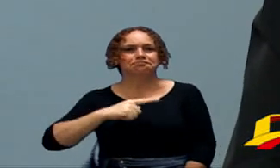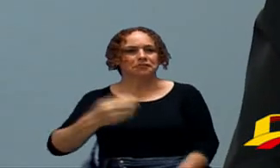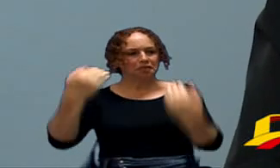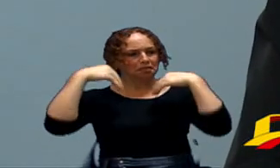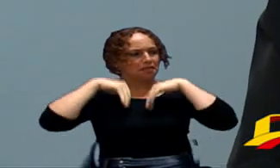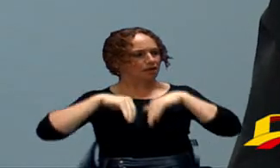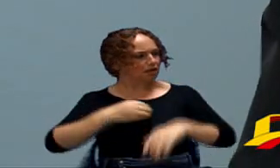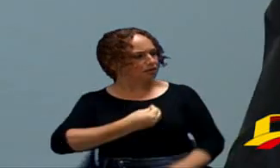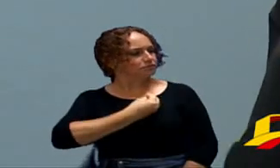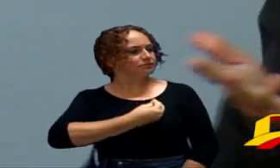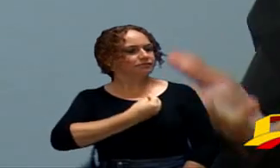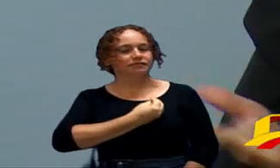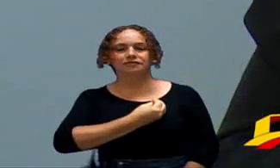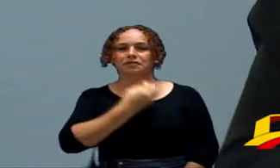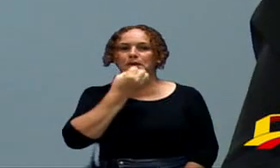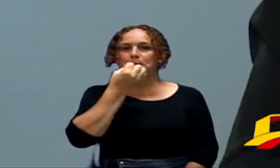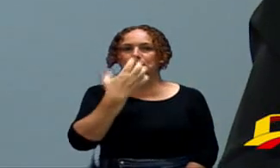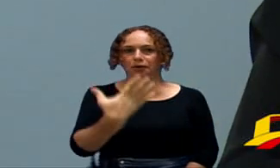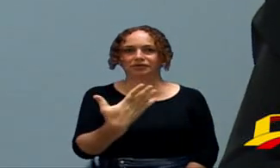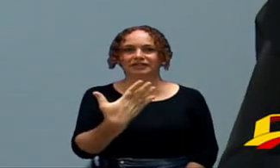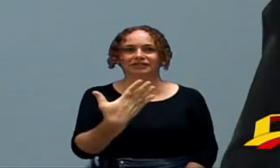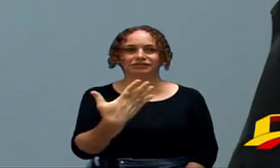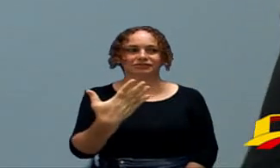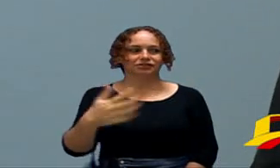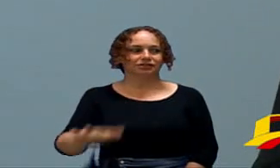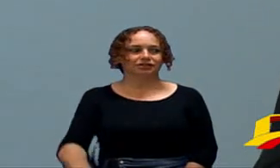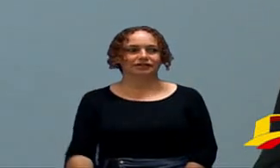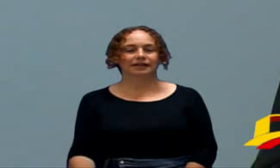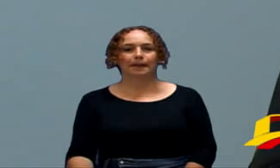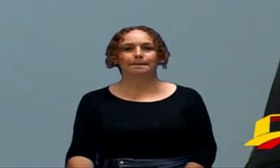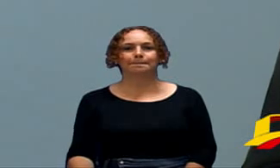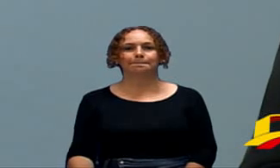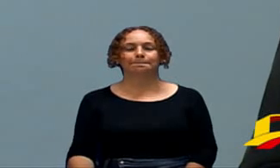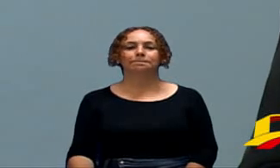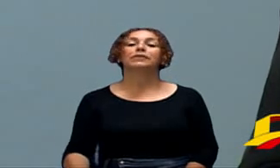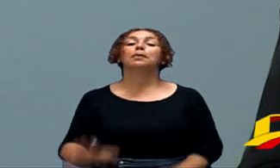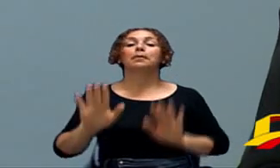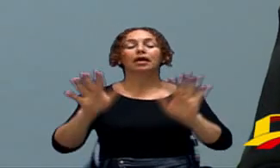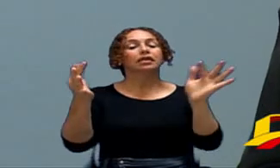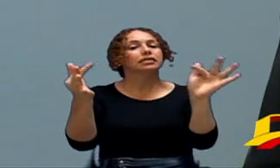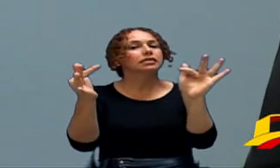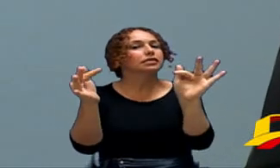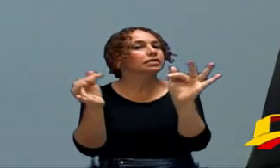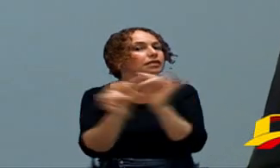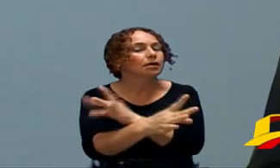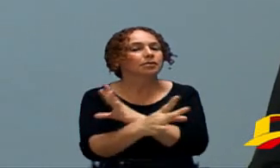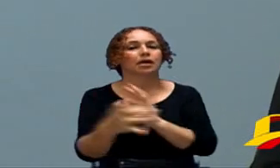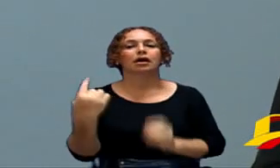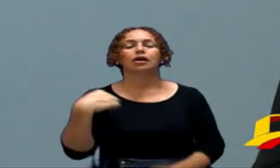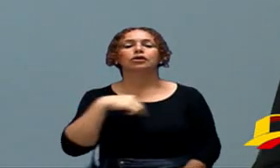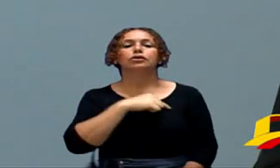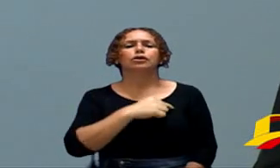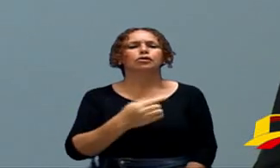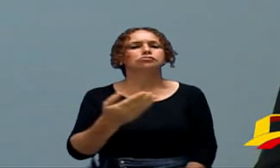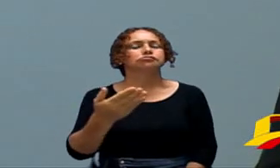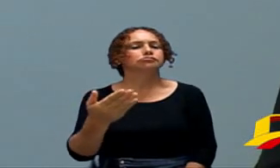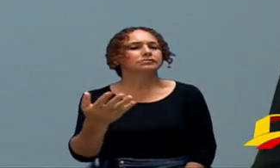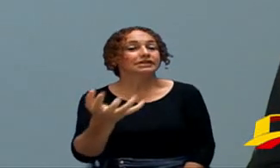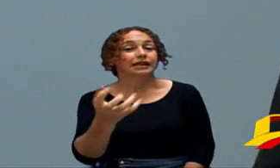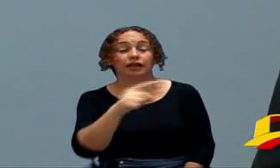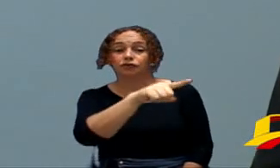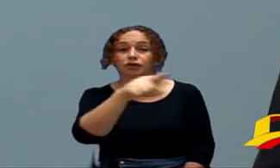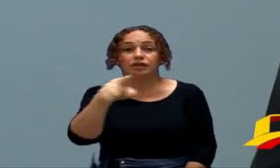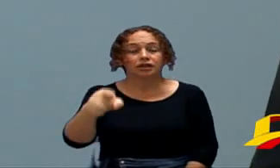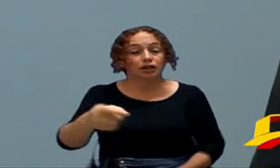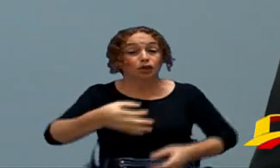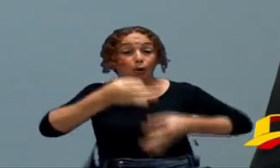sempre bom. Porque aqui é o momento disso, né? Mas, finalizando, eu gostaria que vocês ouvissem os técnicos e,